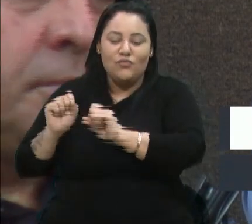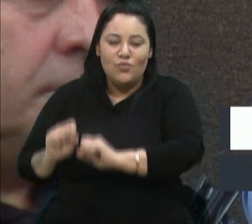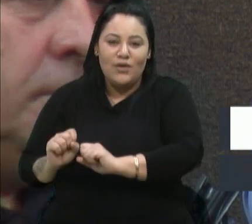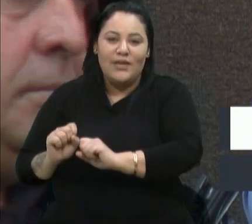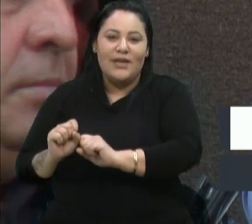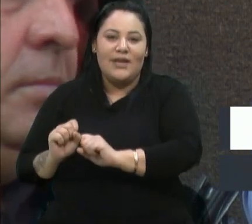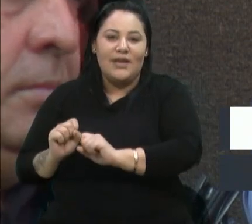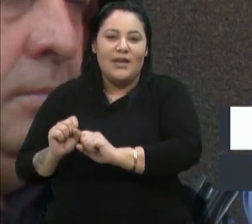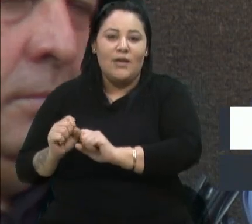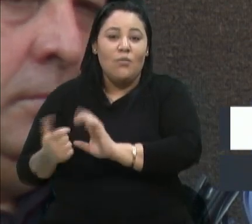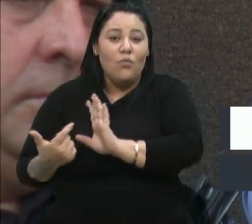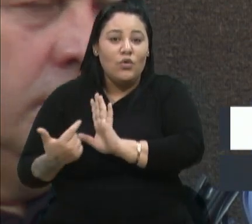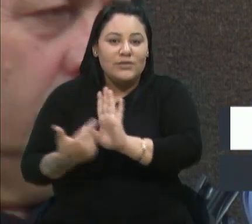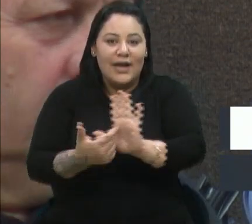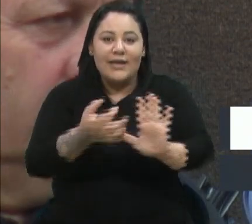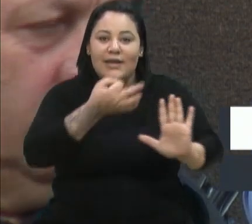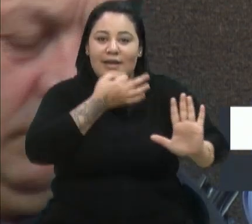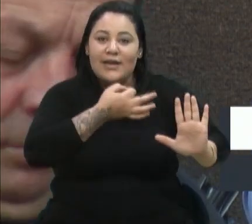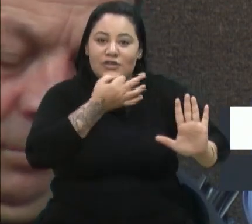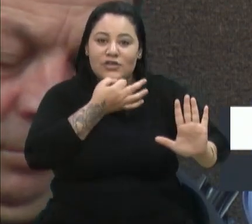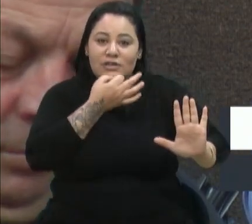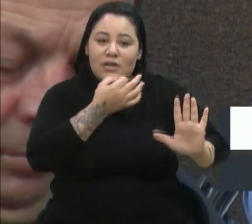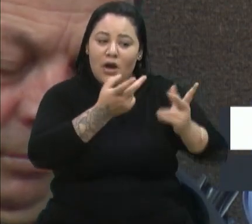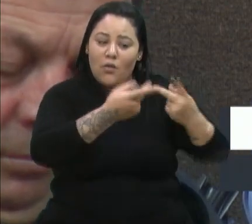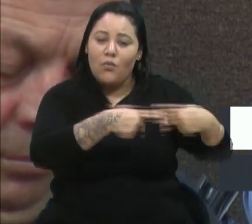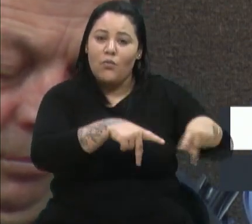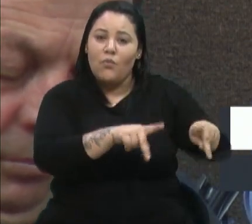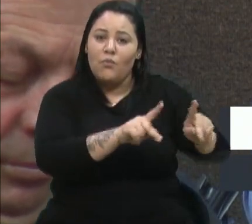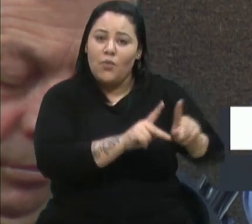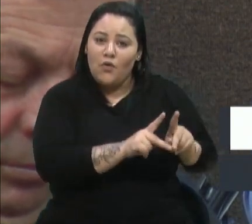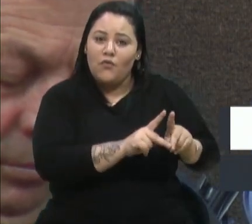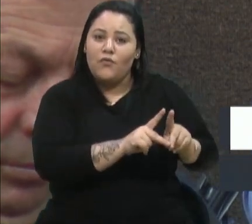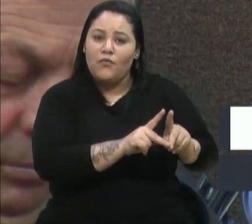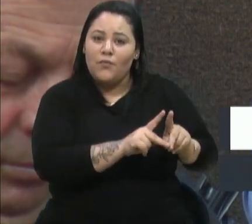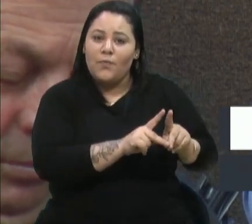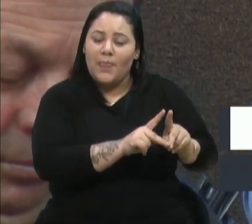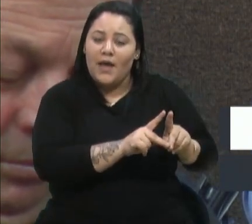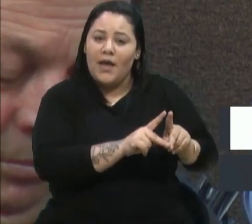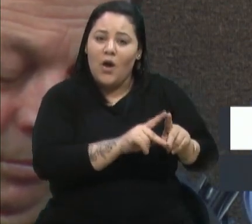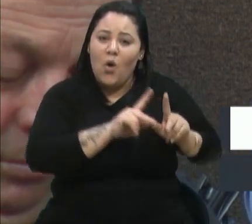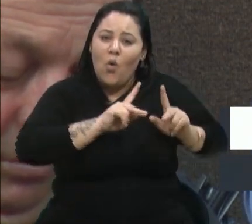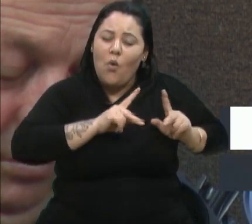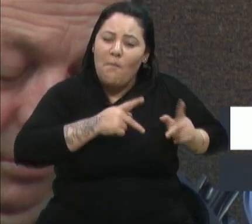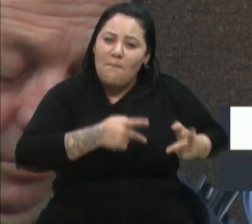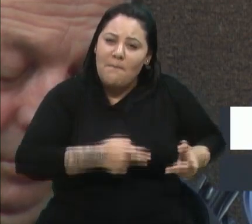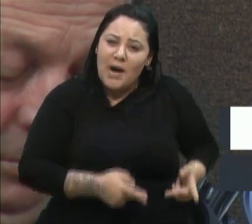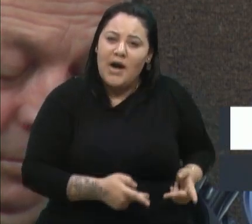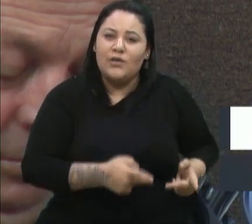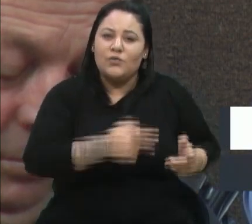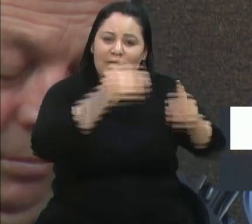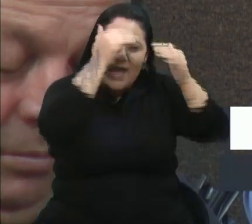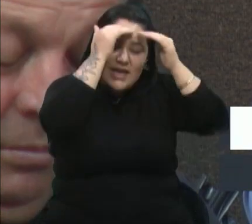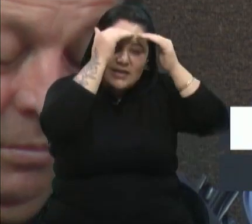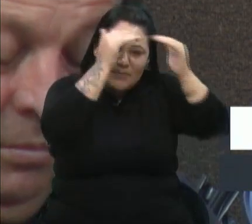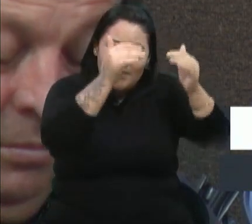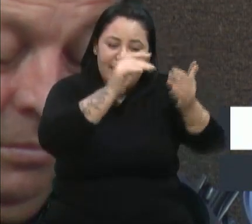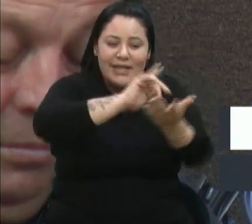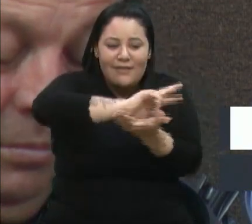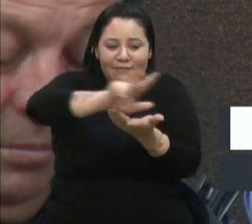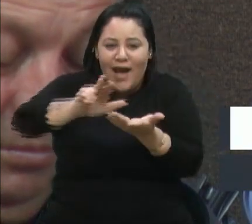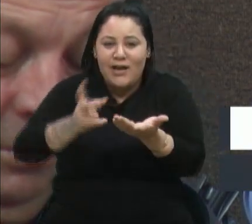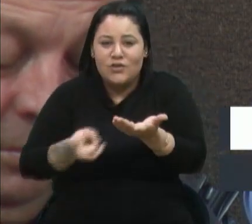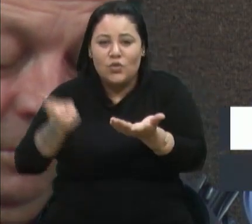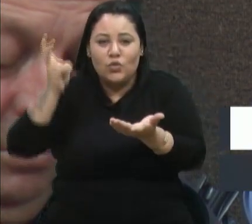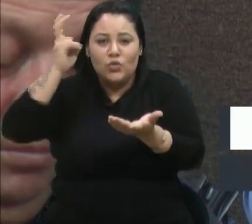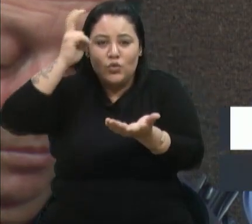realmente demonstrar que Caxias é um povo acolhedor, um povo que respeita as etnias e